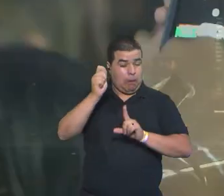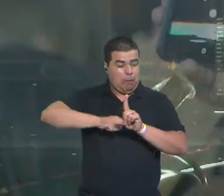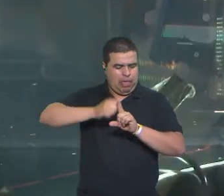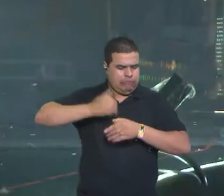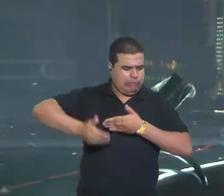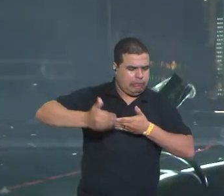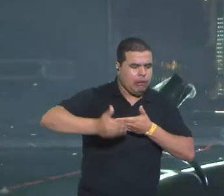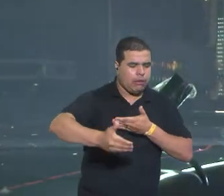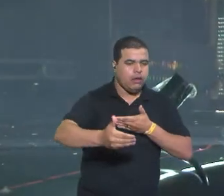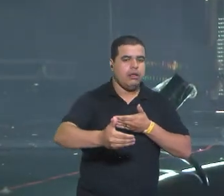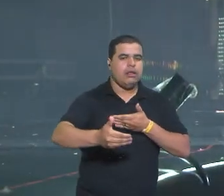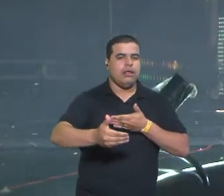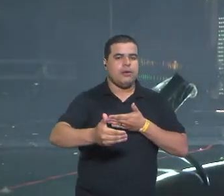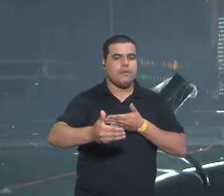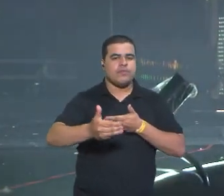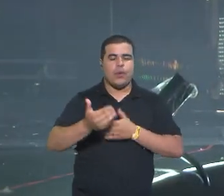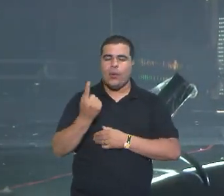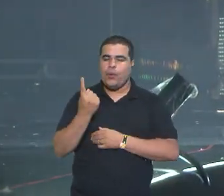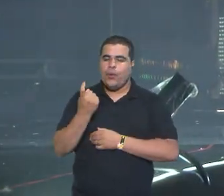o único momento